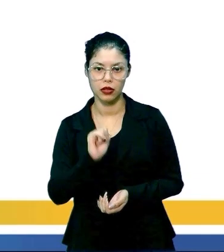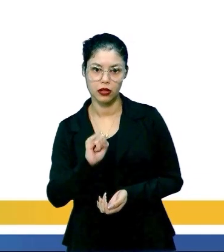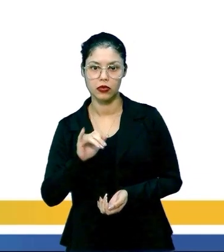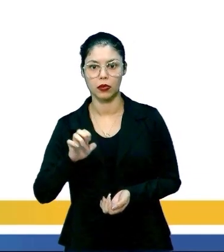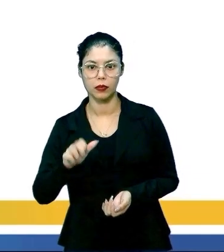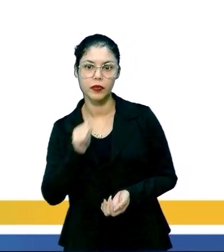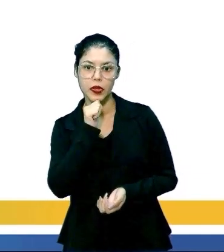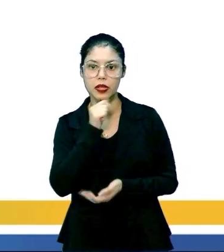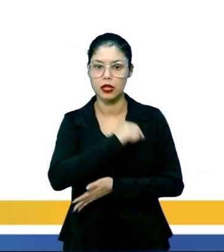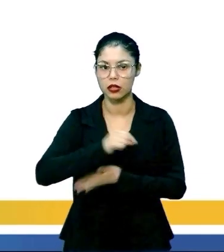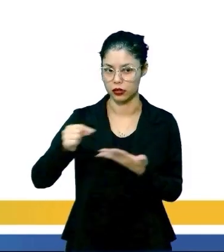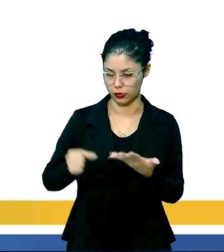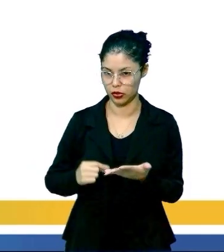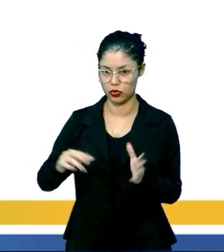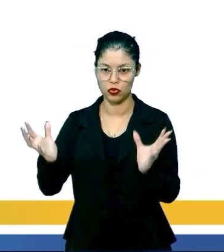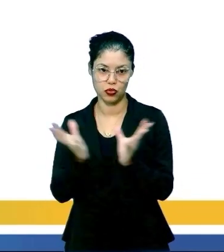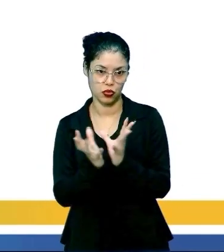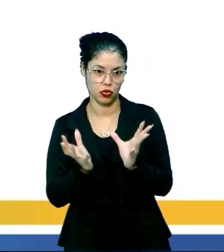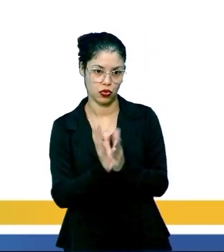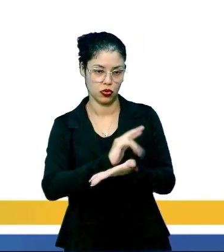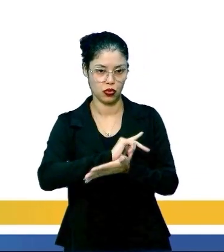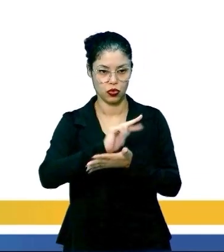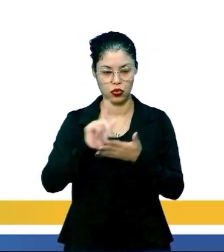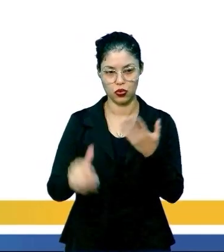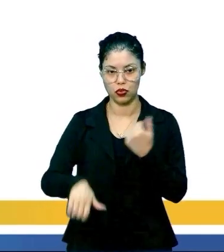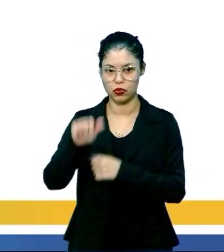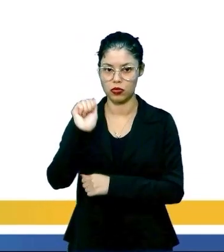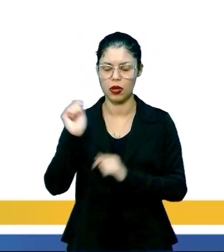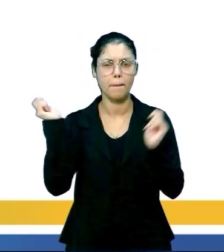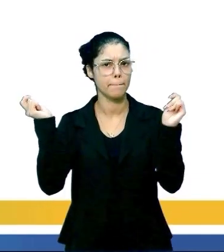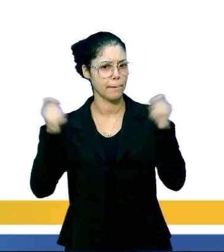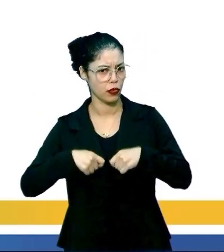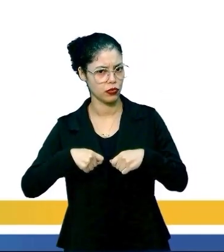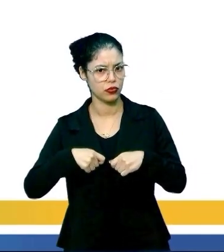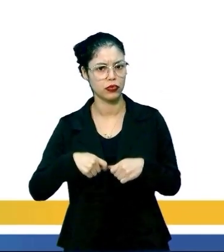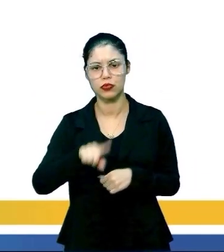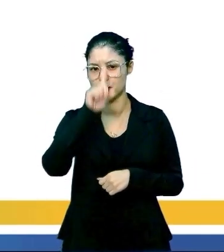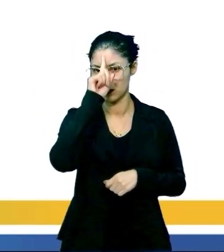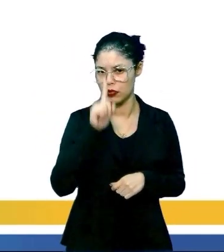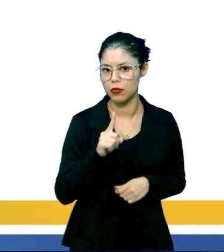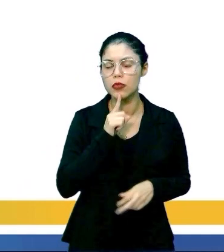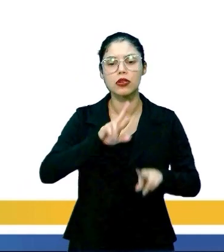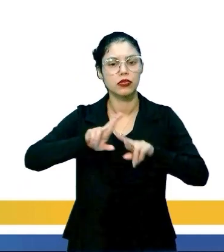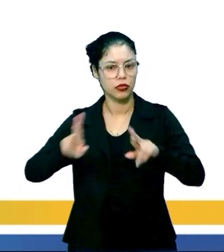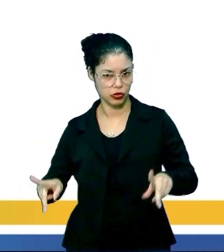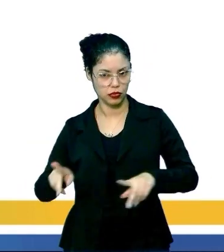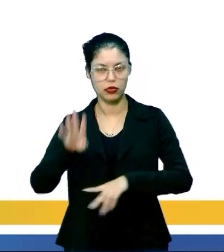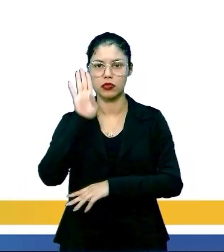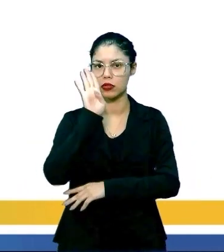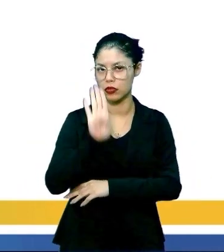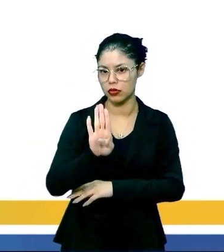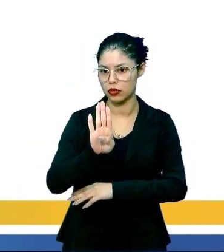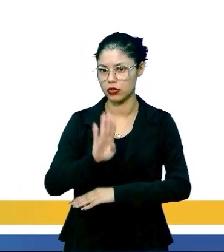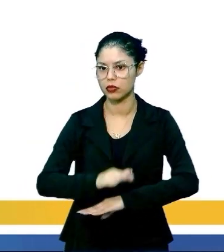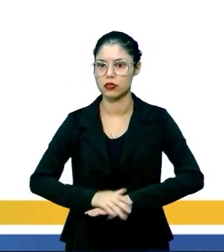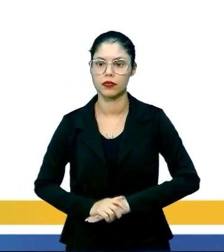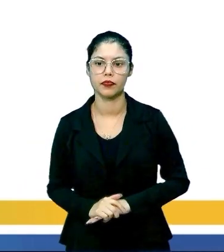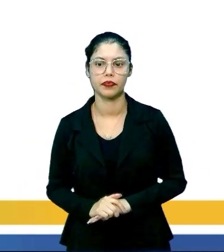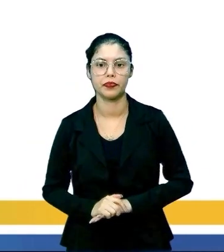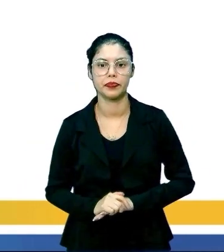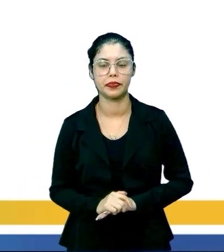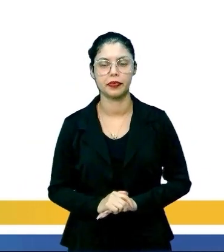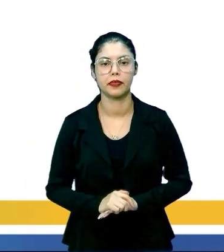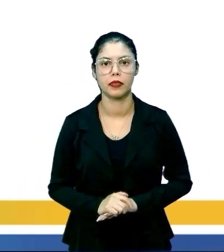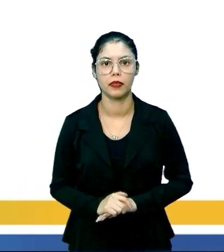somente se elementos diferentes do conjunto A possuem imagem